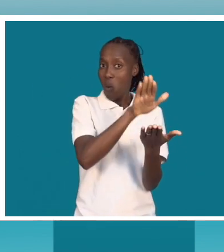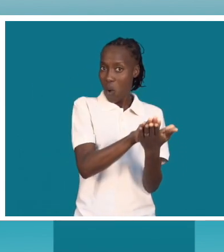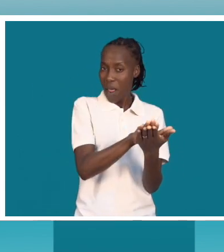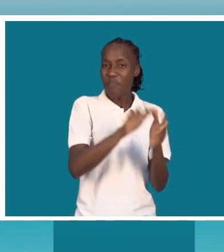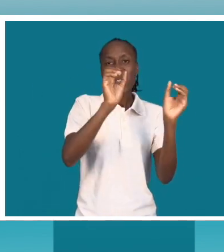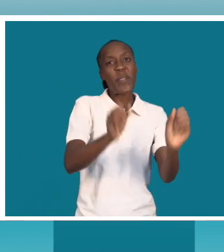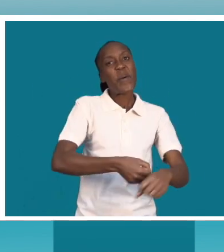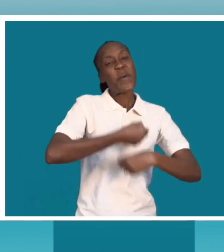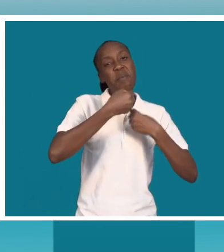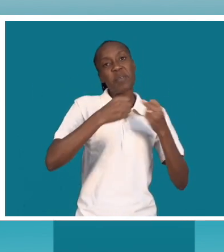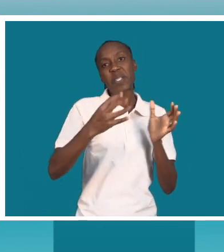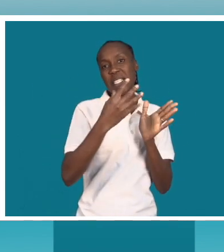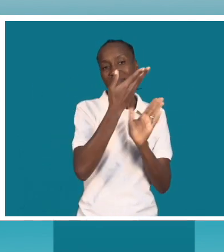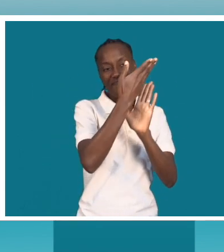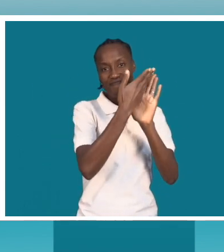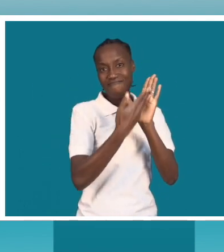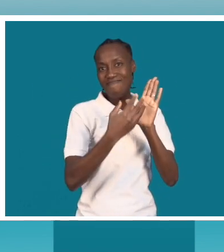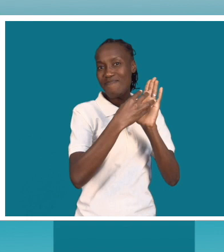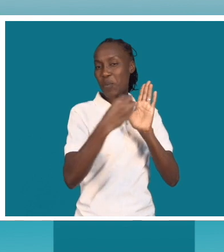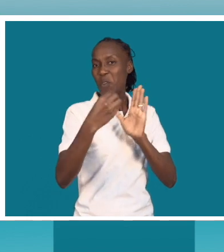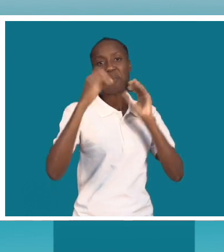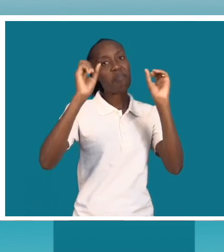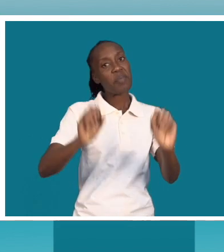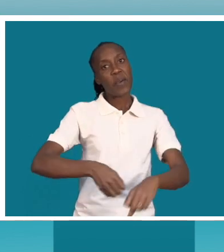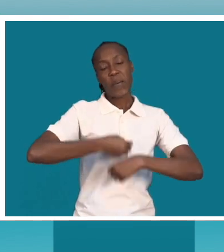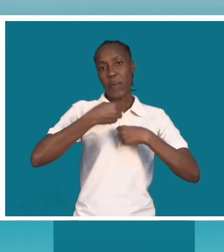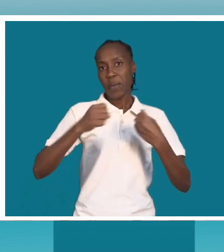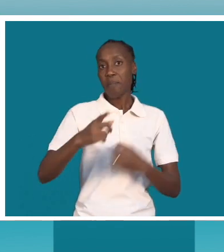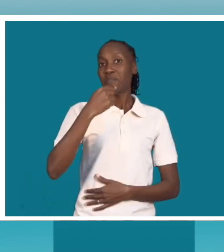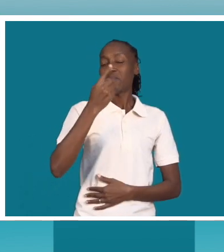É preciso um especialista para que remova a bala.